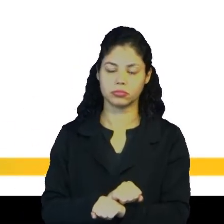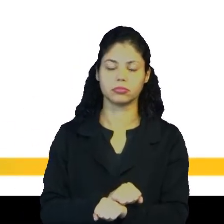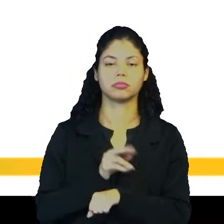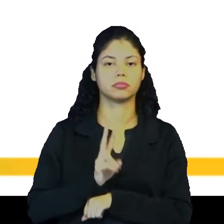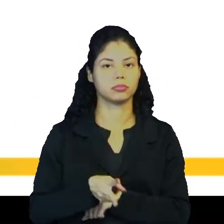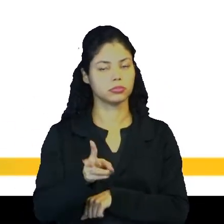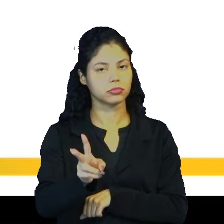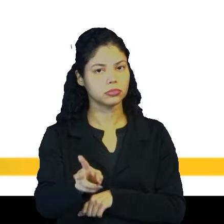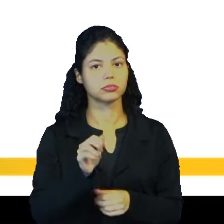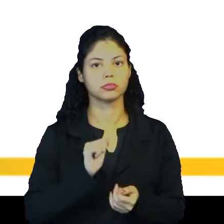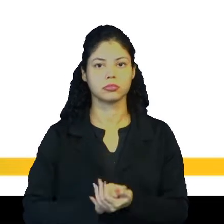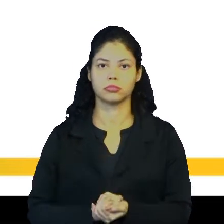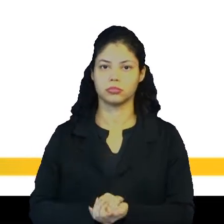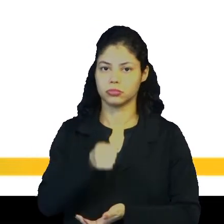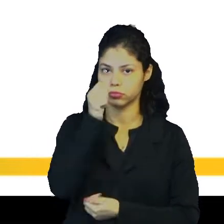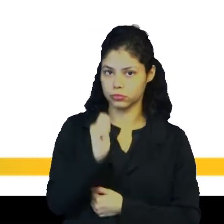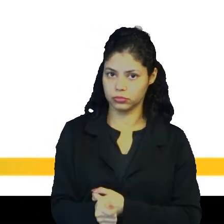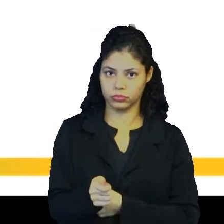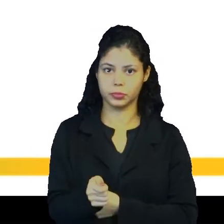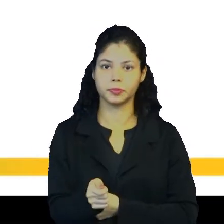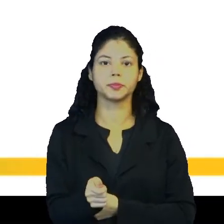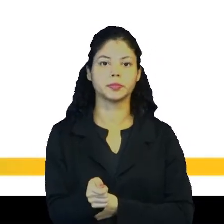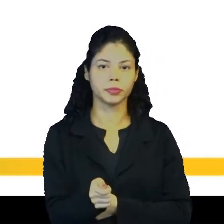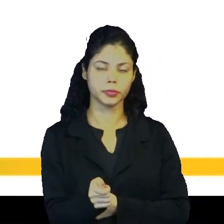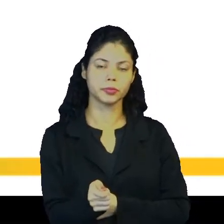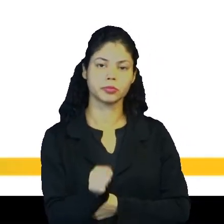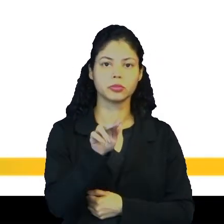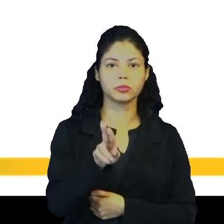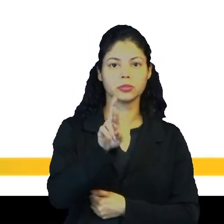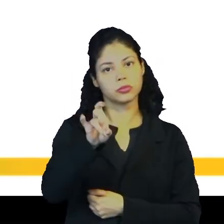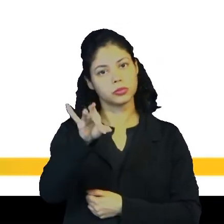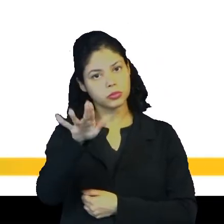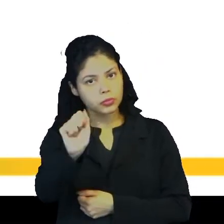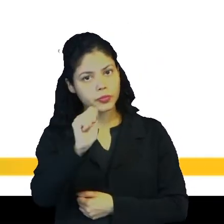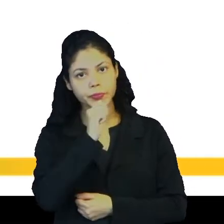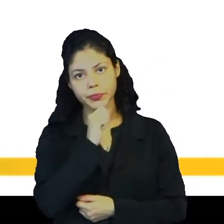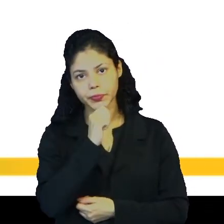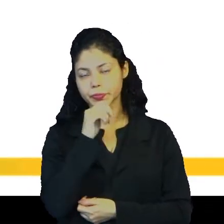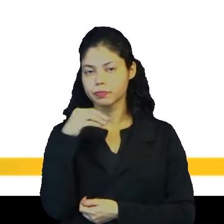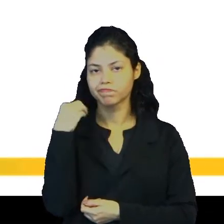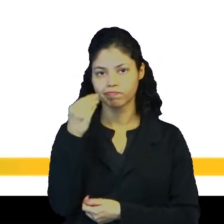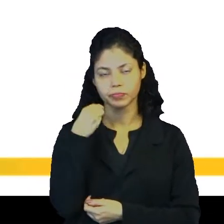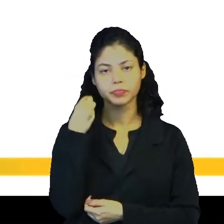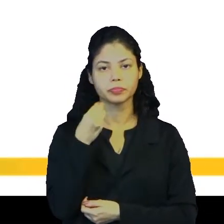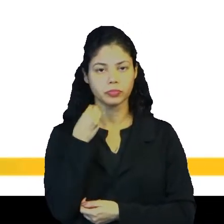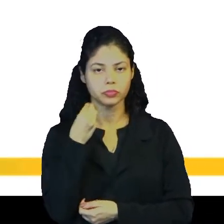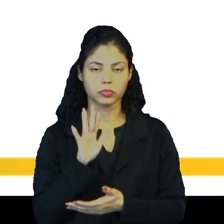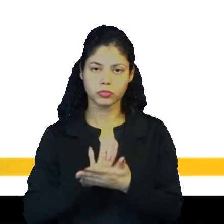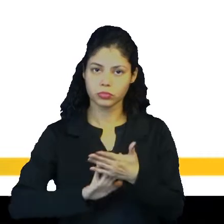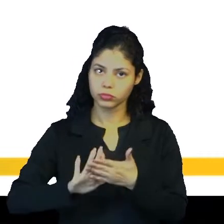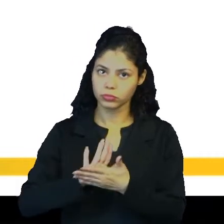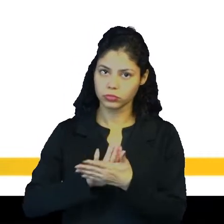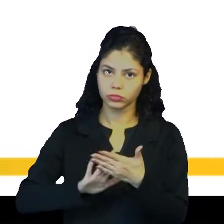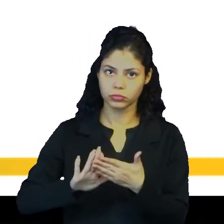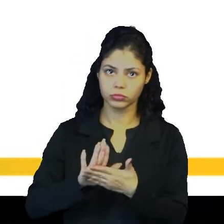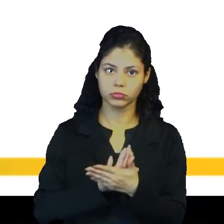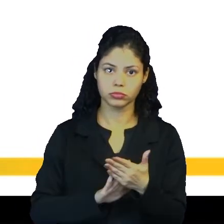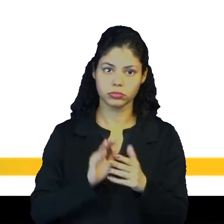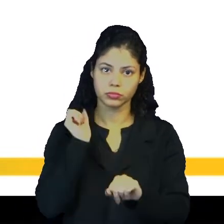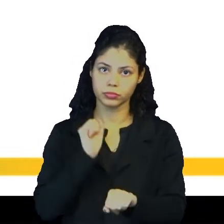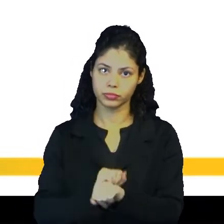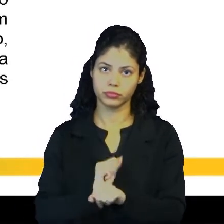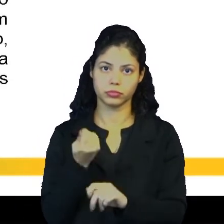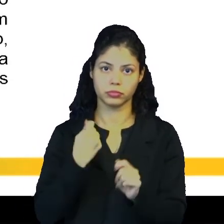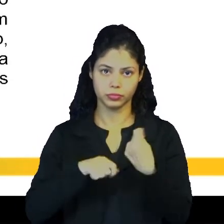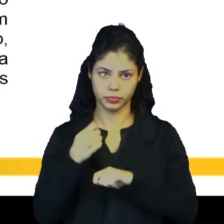mesma coisa aconteceu com a ditadura militar uruguaia, que não experimentou esse período de